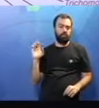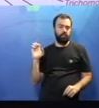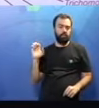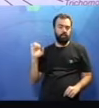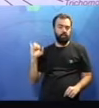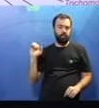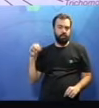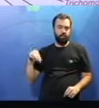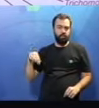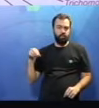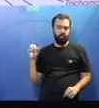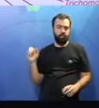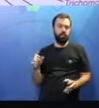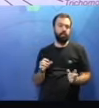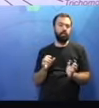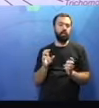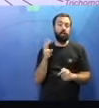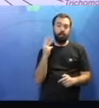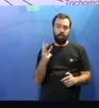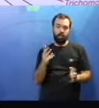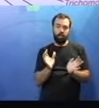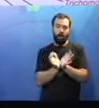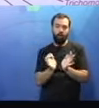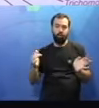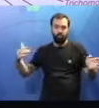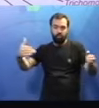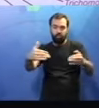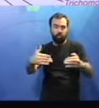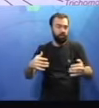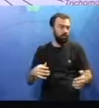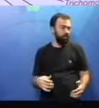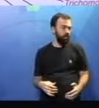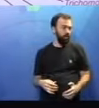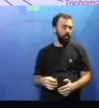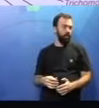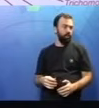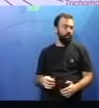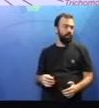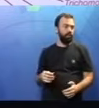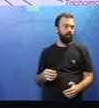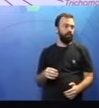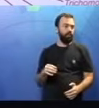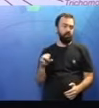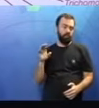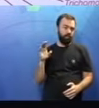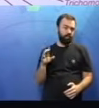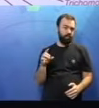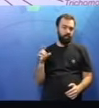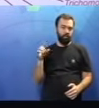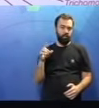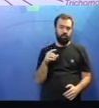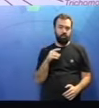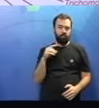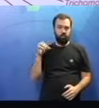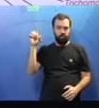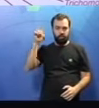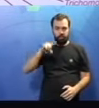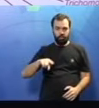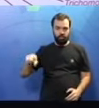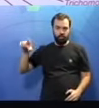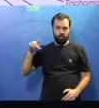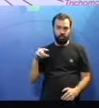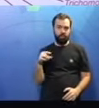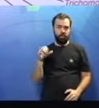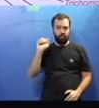arqueia e eucária. Arqueia são esses em tom azulado, são